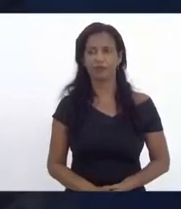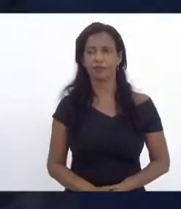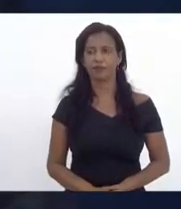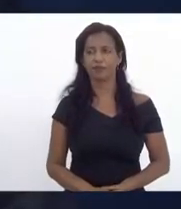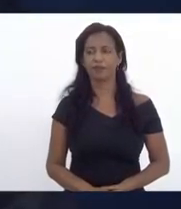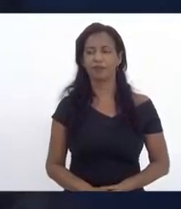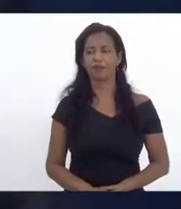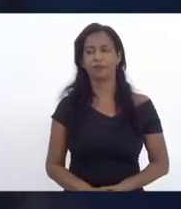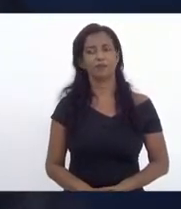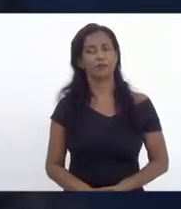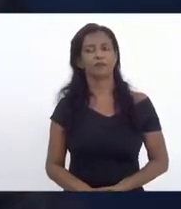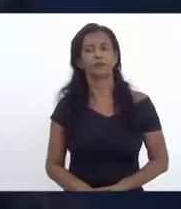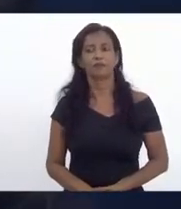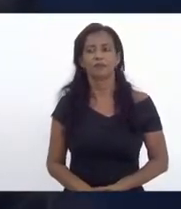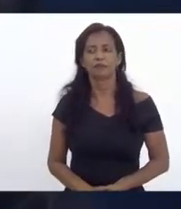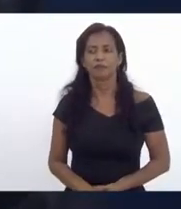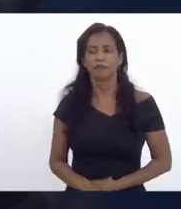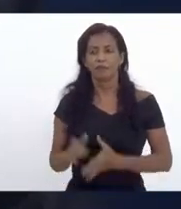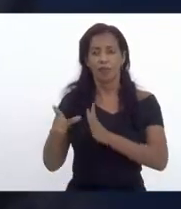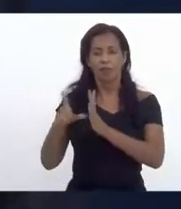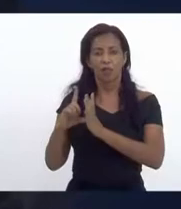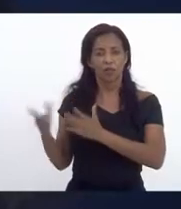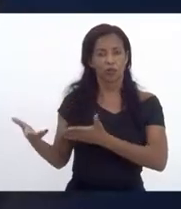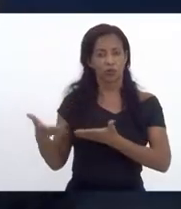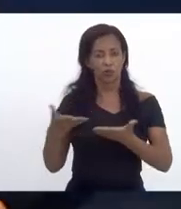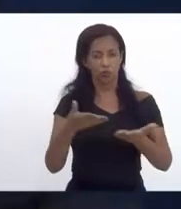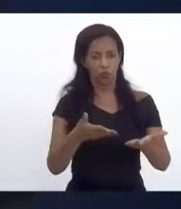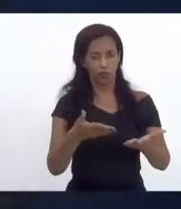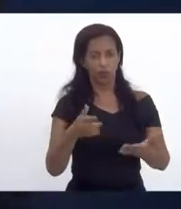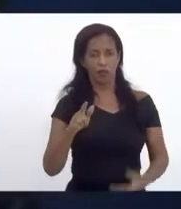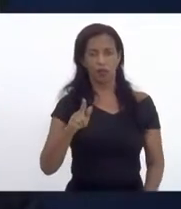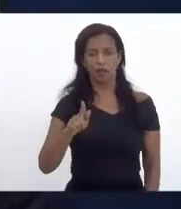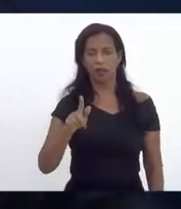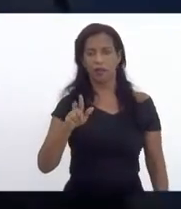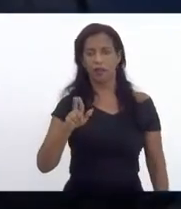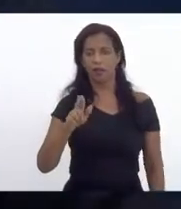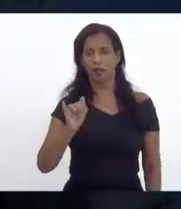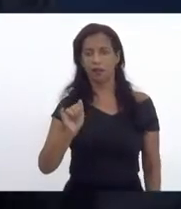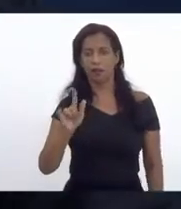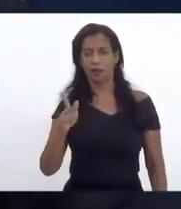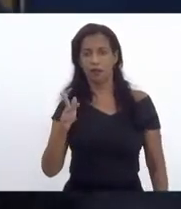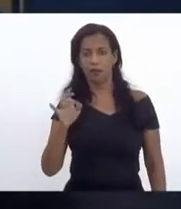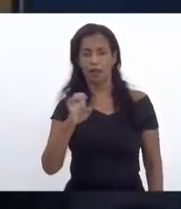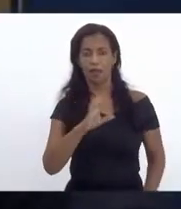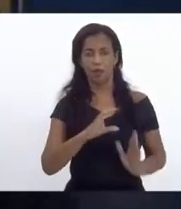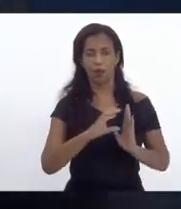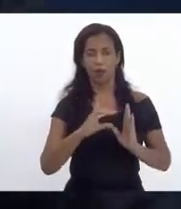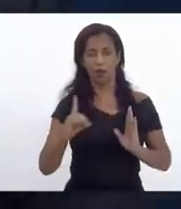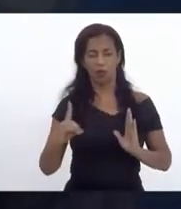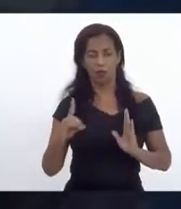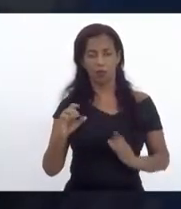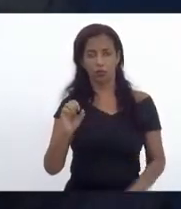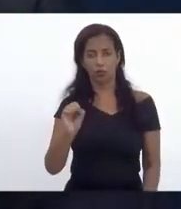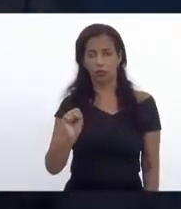de convidar para usar a palavra Guilherme Reis, coordenador regional do SEBRAE,